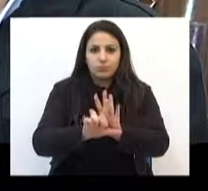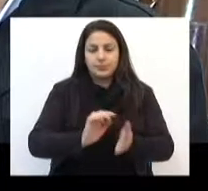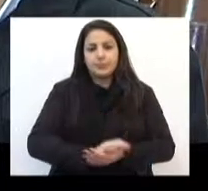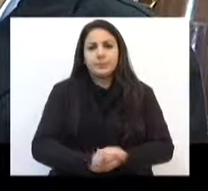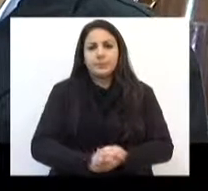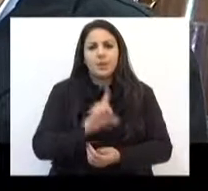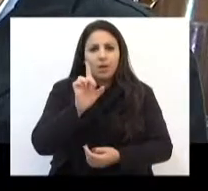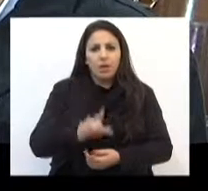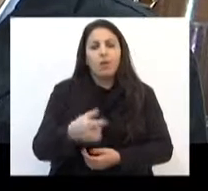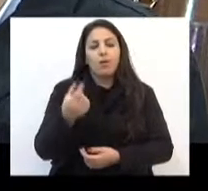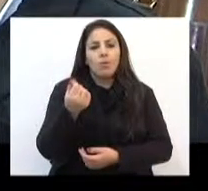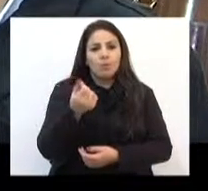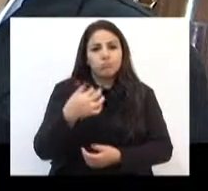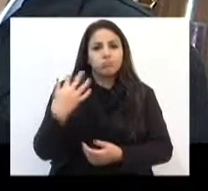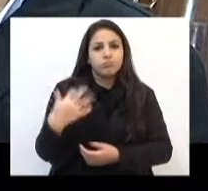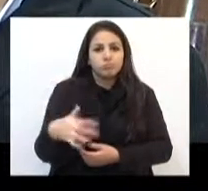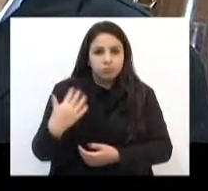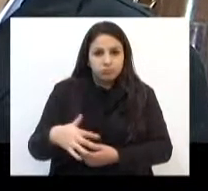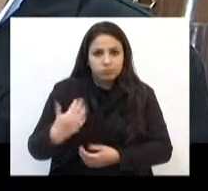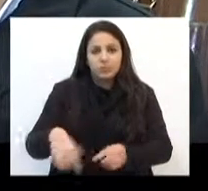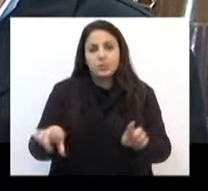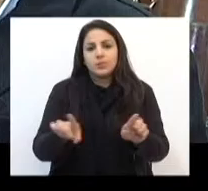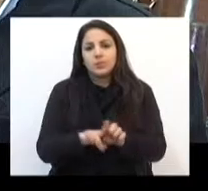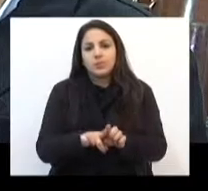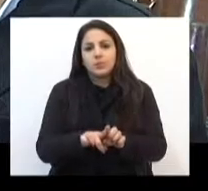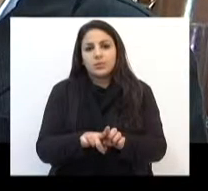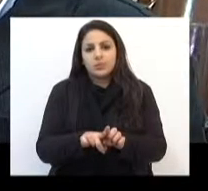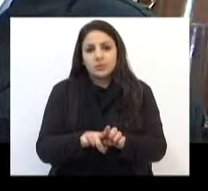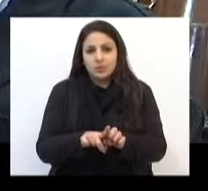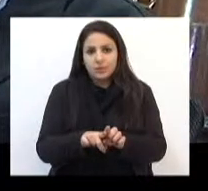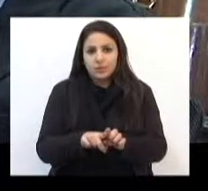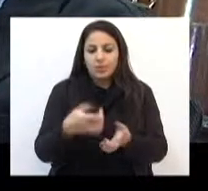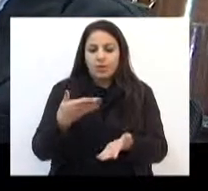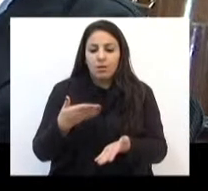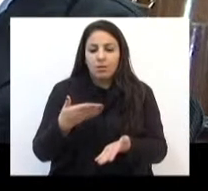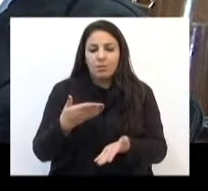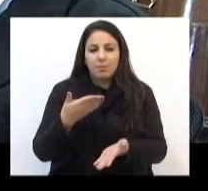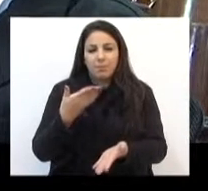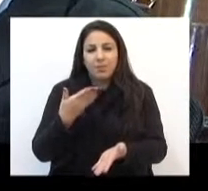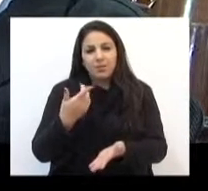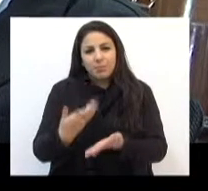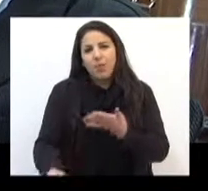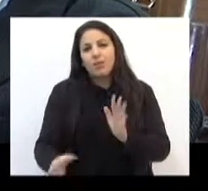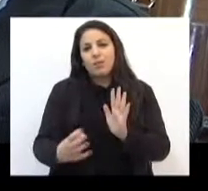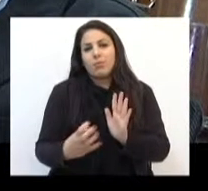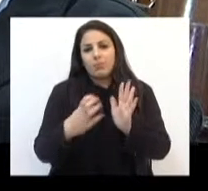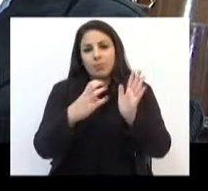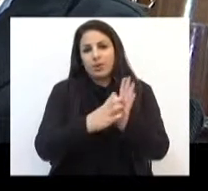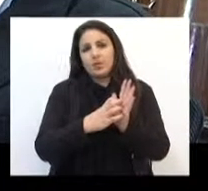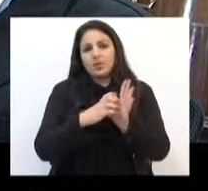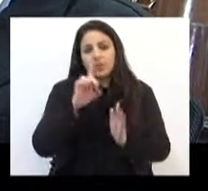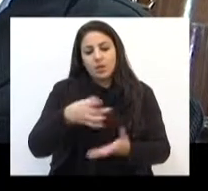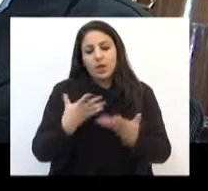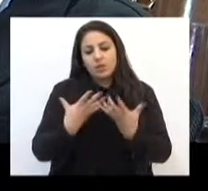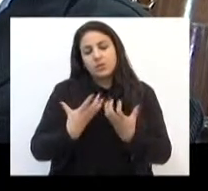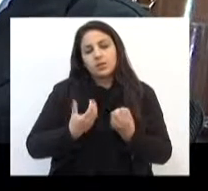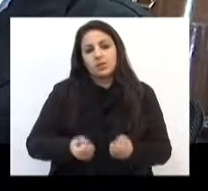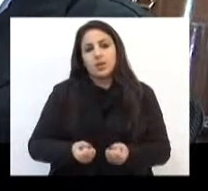da Associação de Moradores, Rodolfo Boita, disse que a rede de esgoto da casa prisional corre a céu